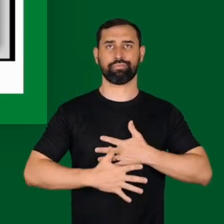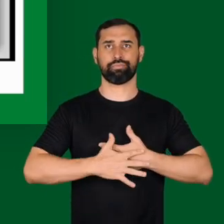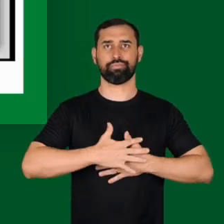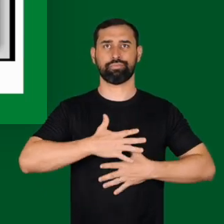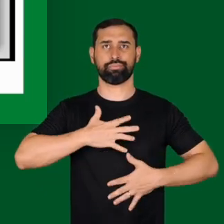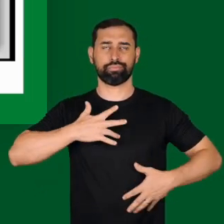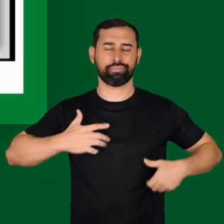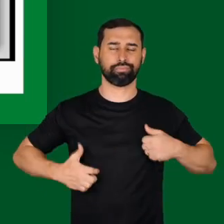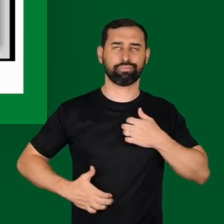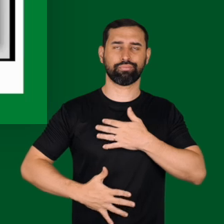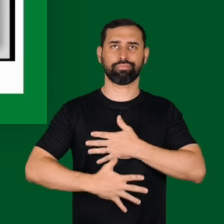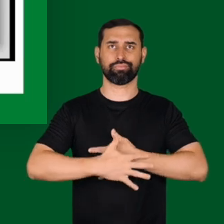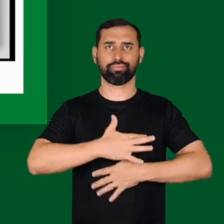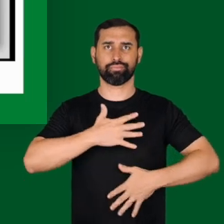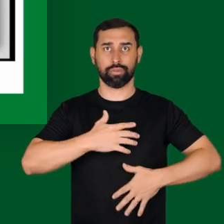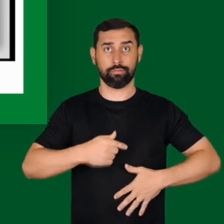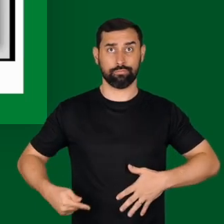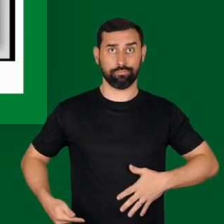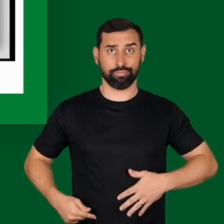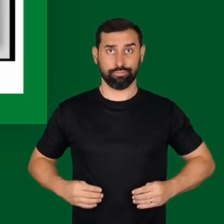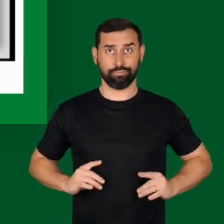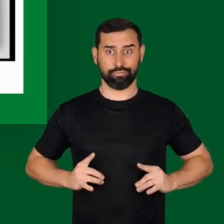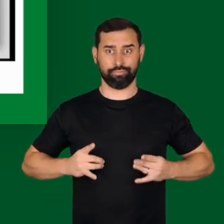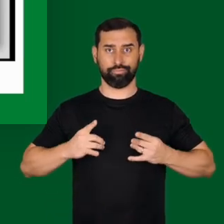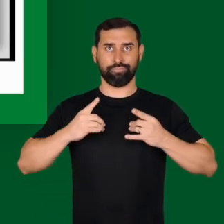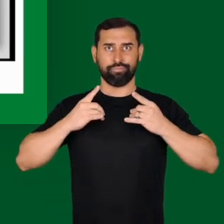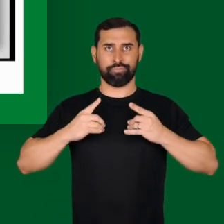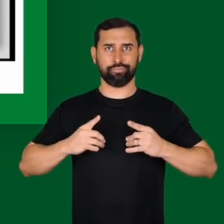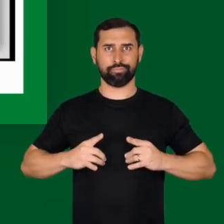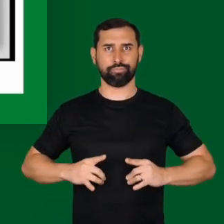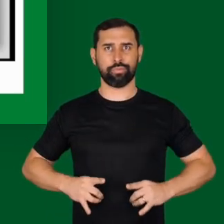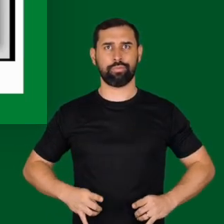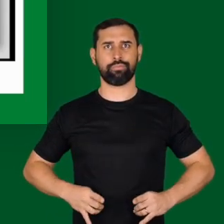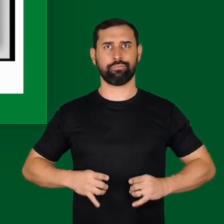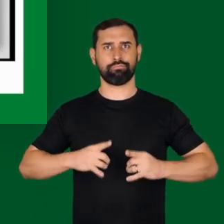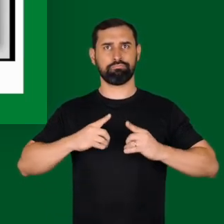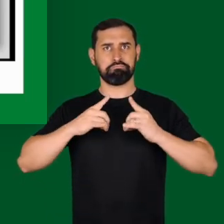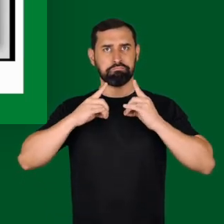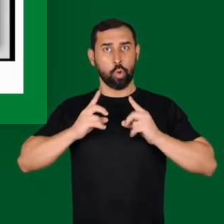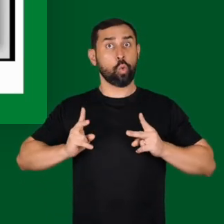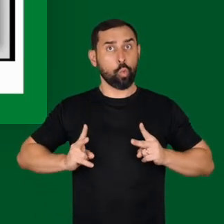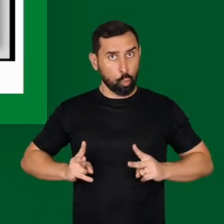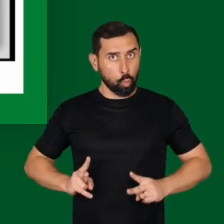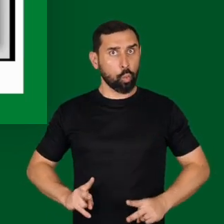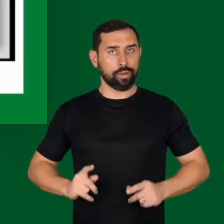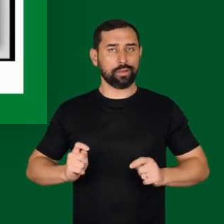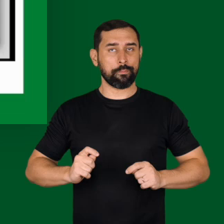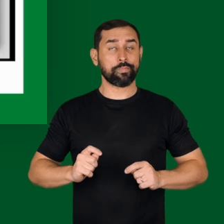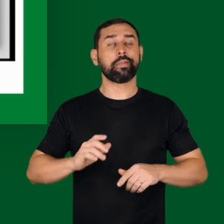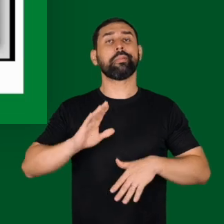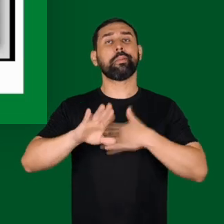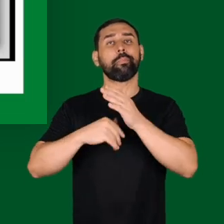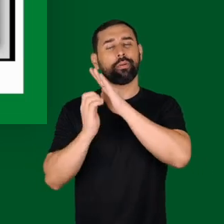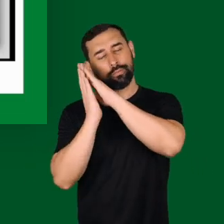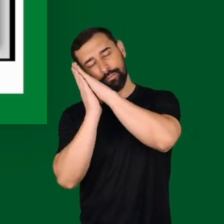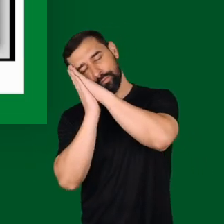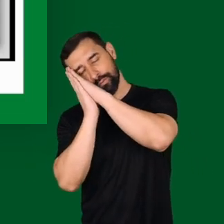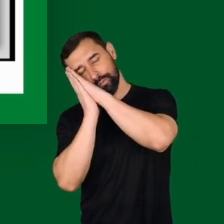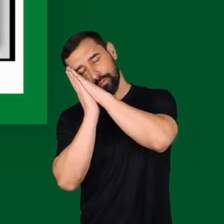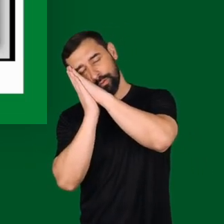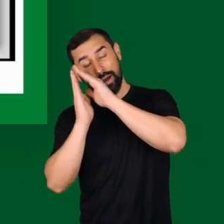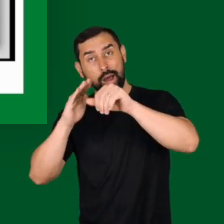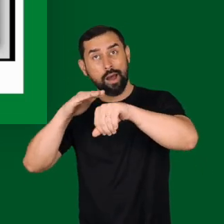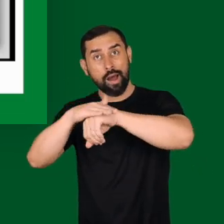ser responsável por manter uma base de insulina mínima no meu organismo e, por exemplo, quando eu durmo à